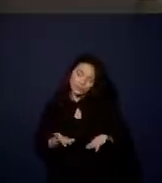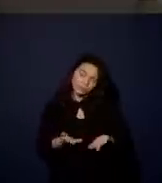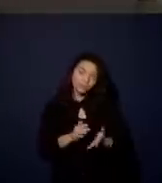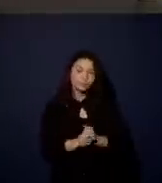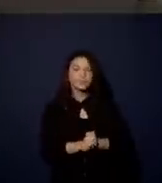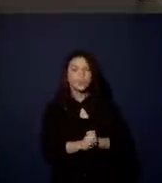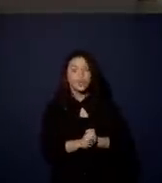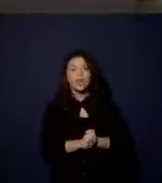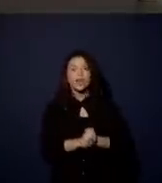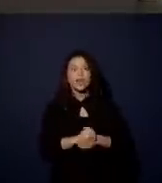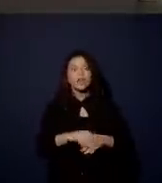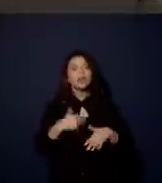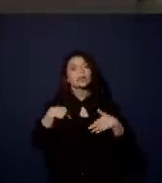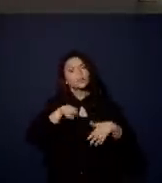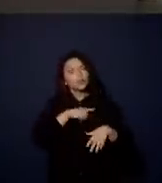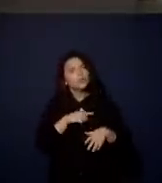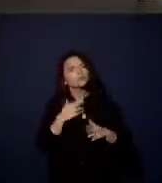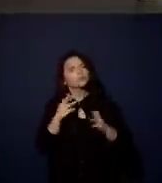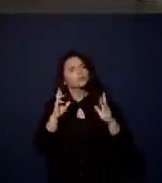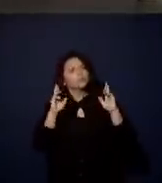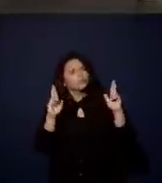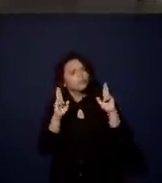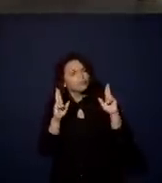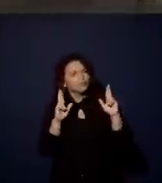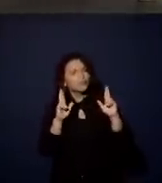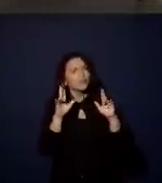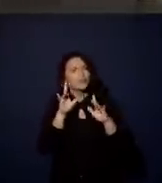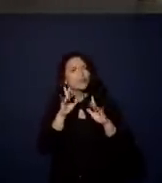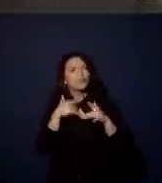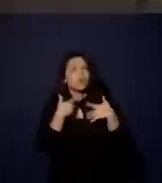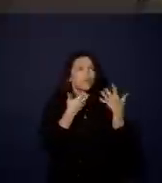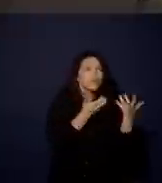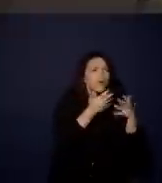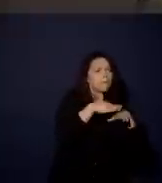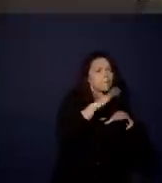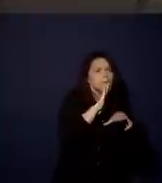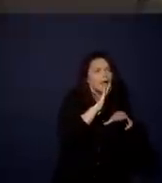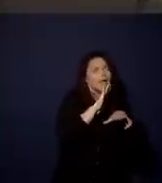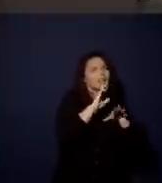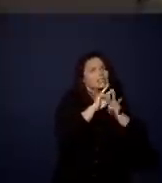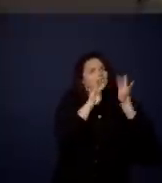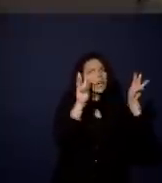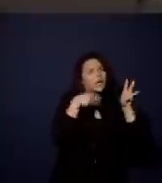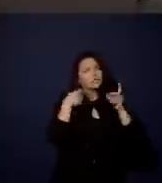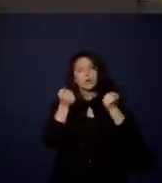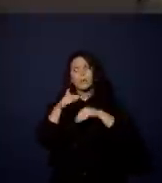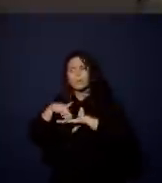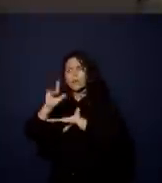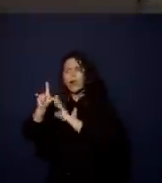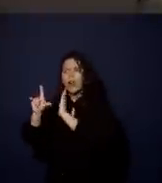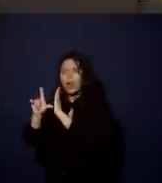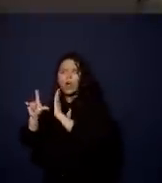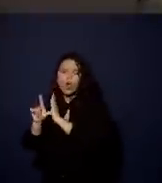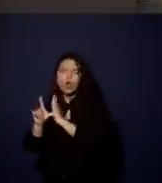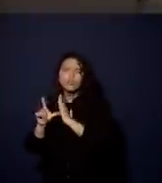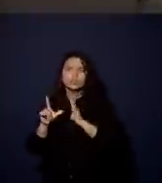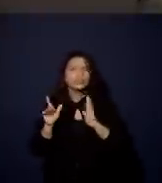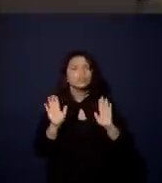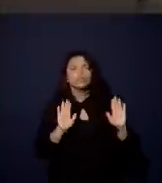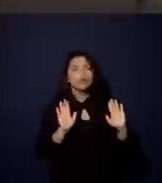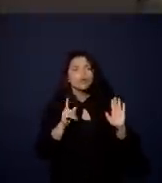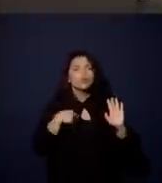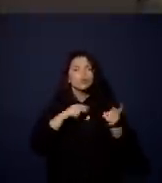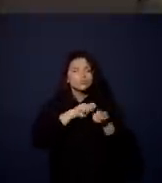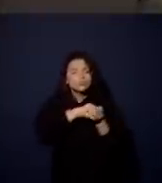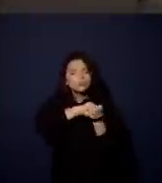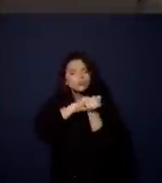a gente não tem uma torcida Tá torcendo para ir mais para online torcida a gente tá cada vez mais moldando